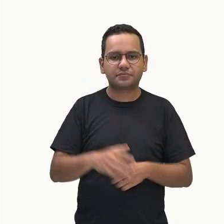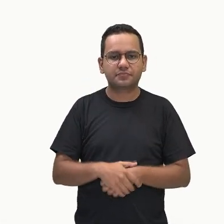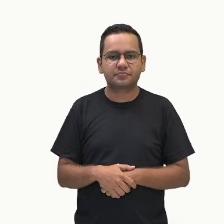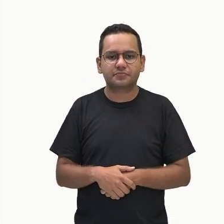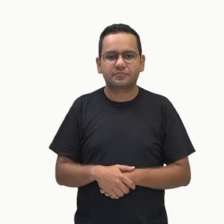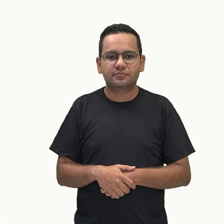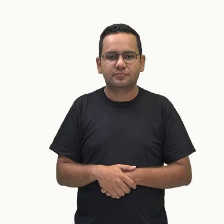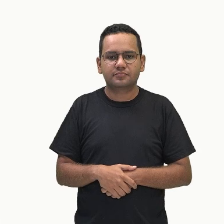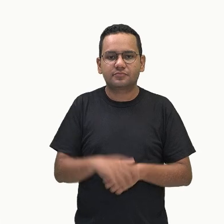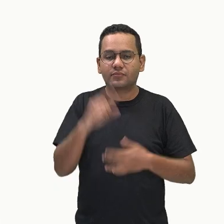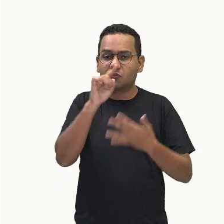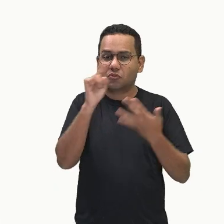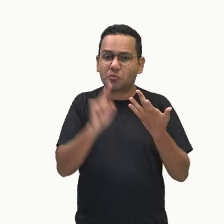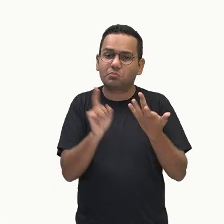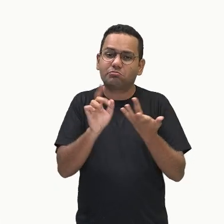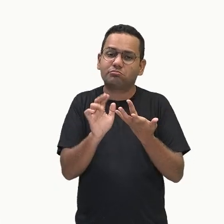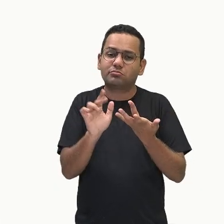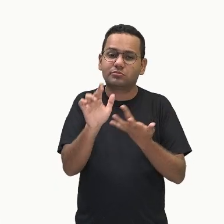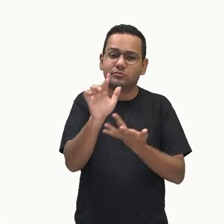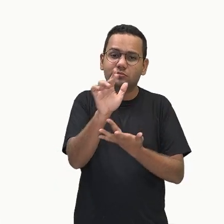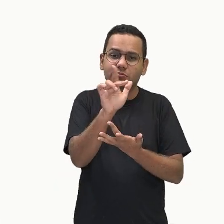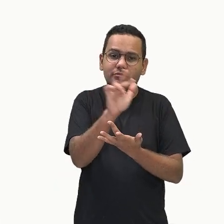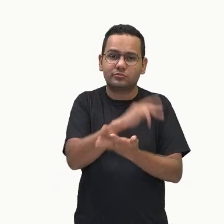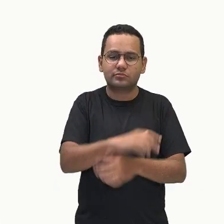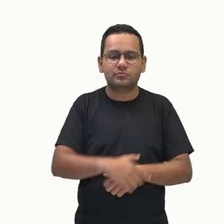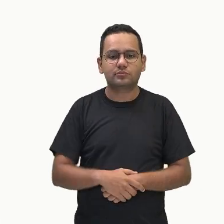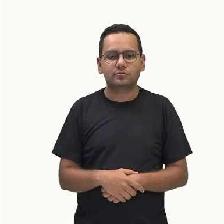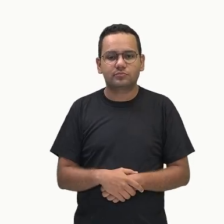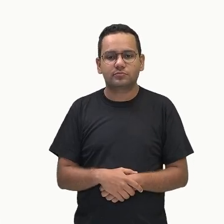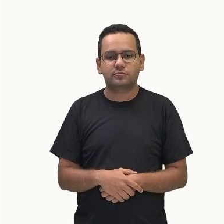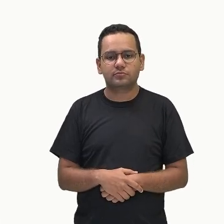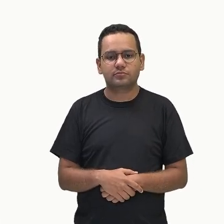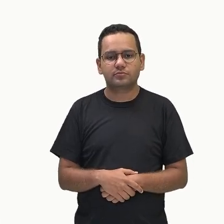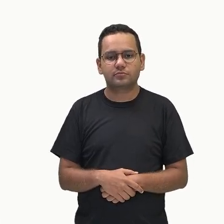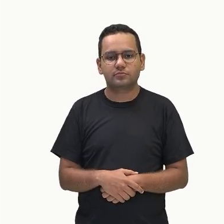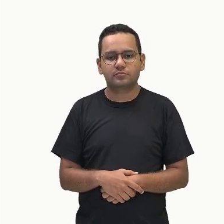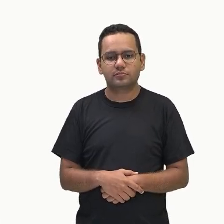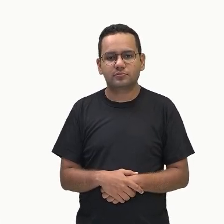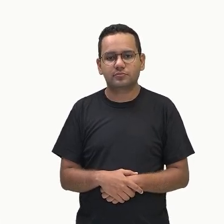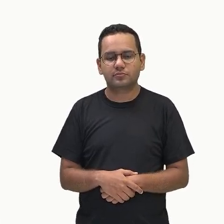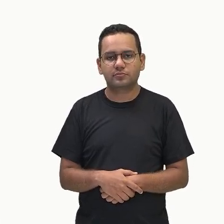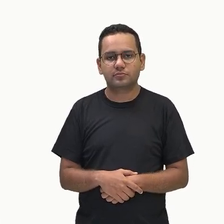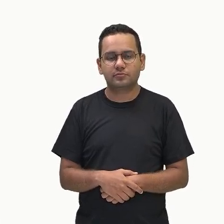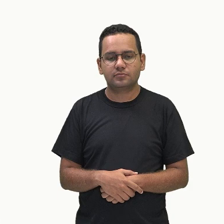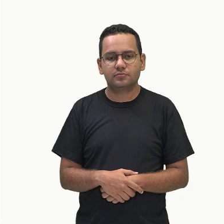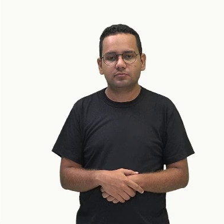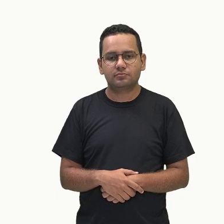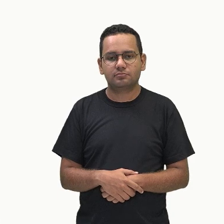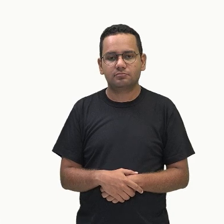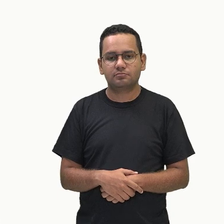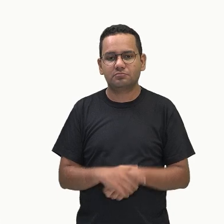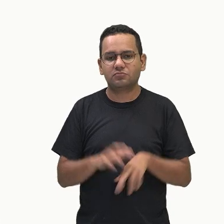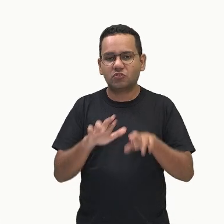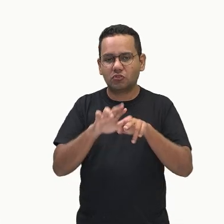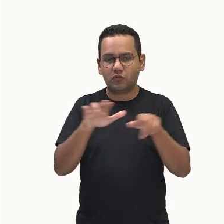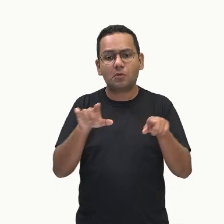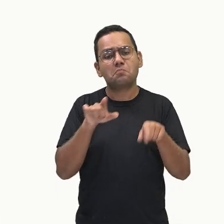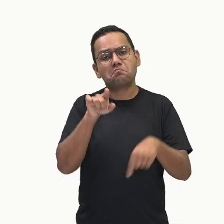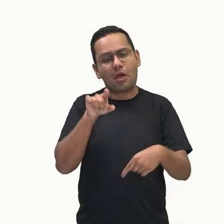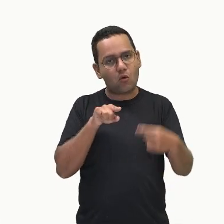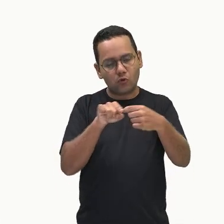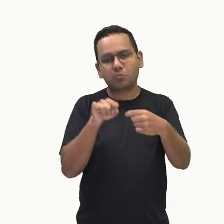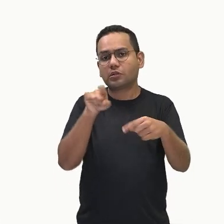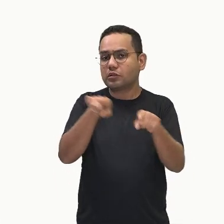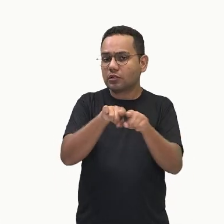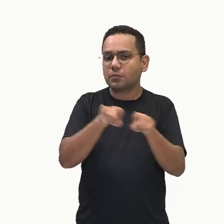um alce, mais uma planta aqui nessa posição, né, um sapo, um peixe, vários seres vivos. O ser humano estaria também desse